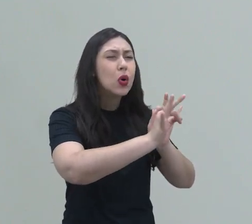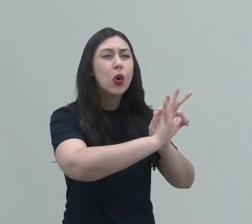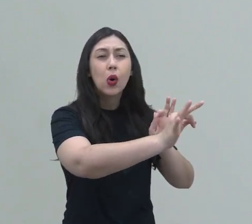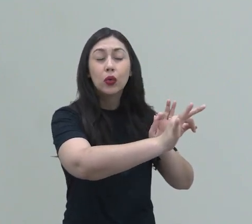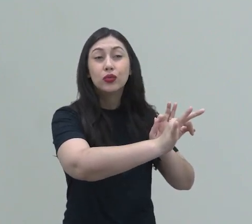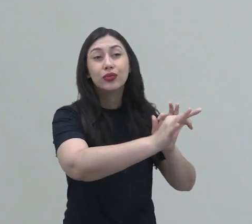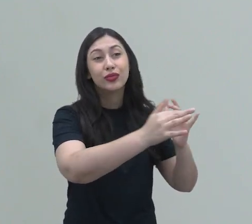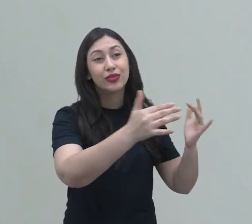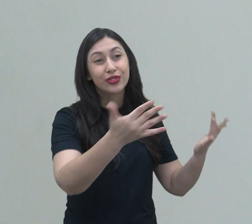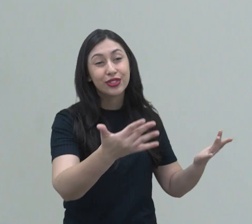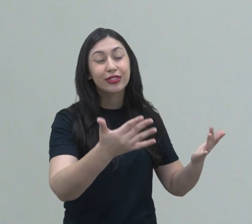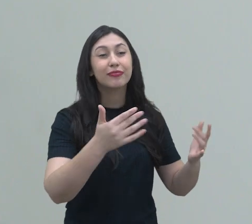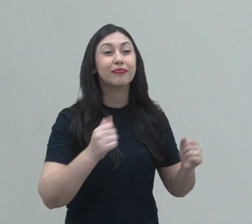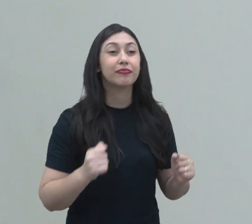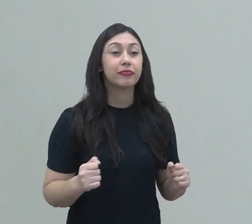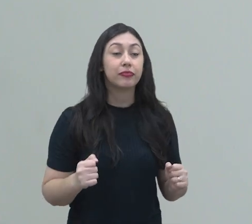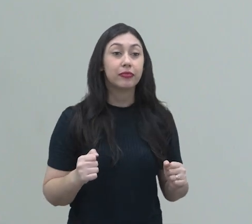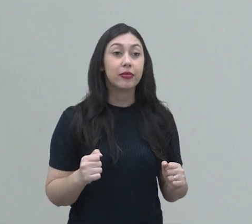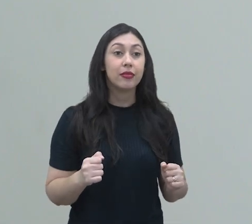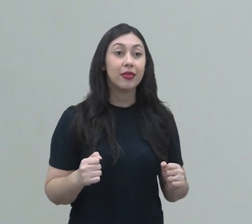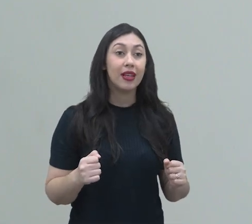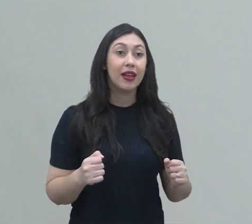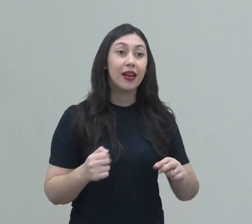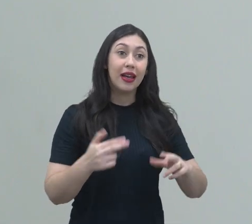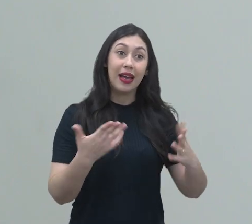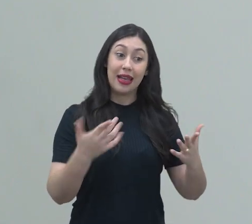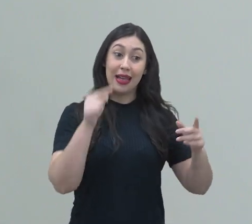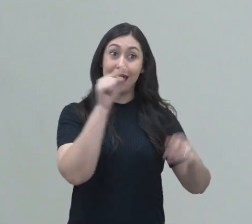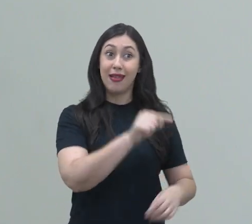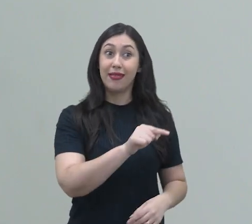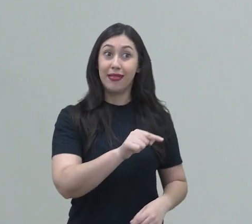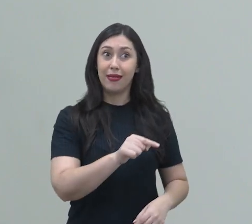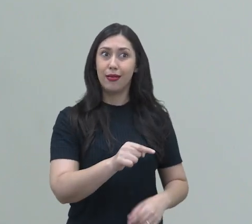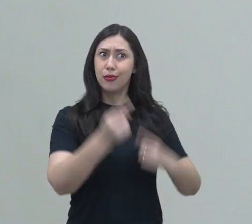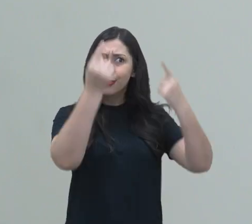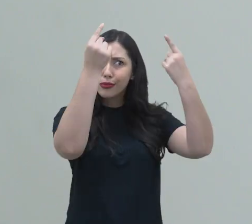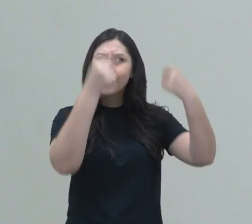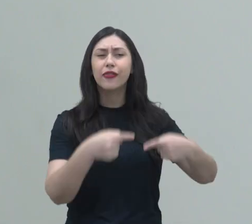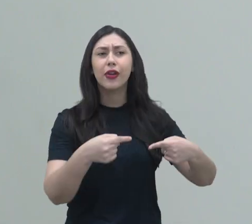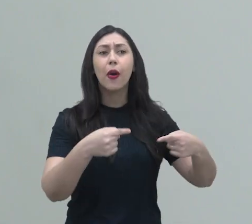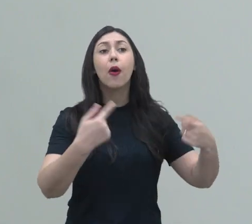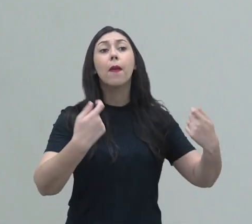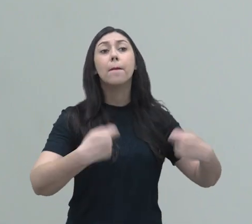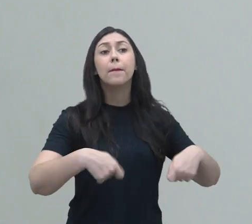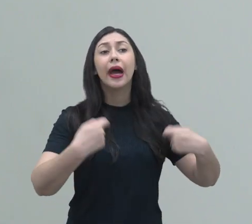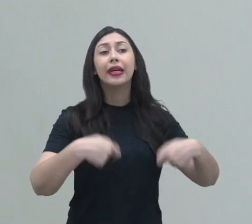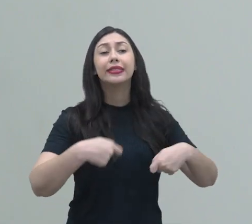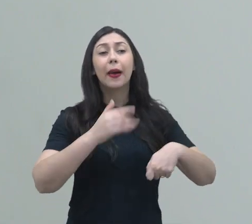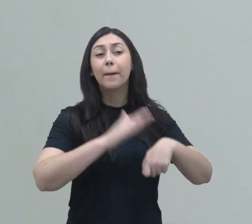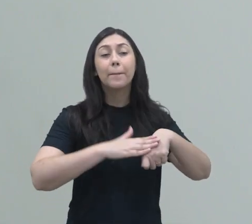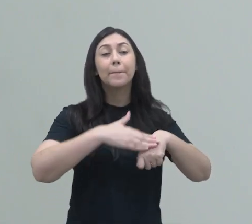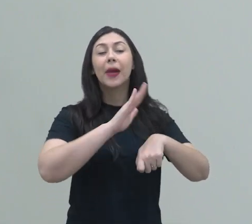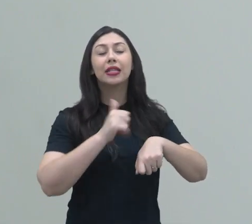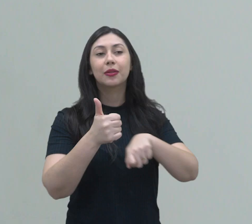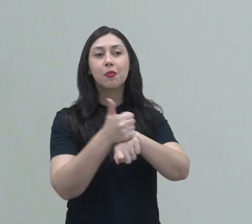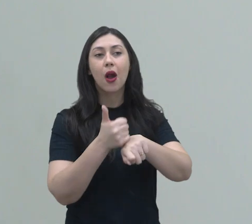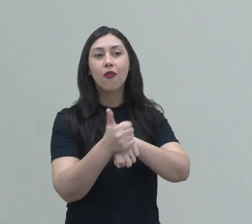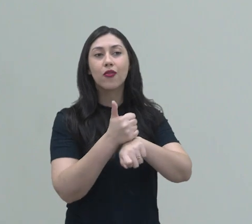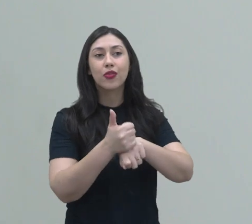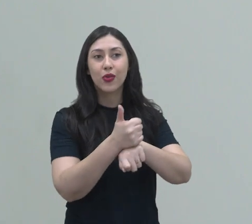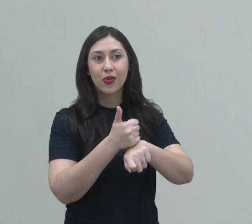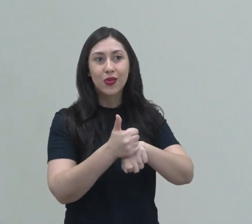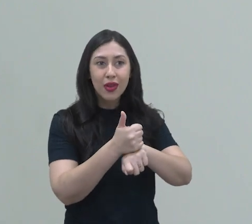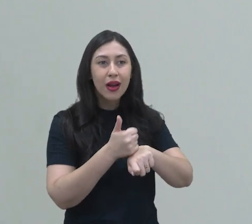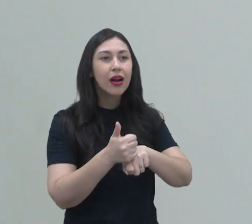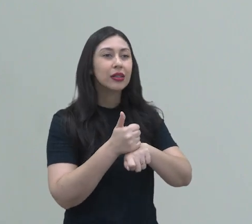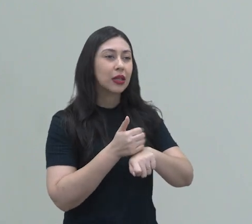que tenha um IDH baixo, por exemplo. Então, o provimento, esse é um outro desafio, o provimento de profissionais que possam trabalhar no